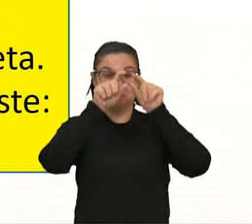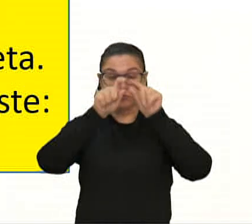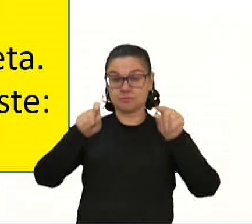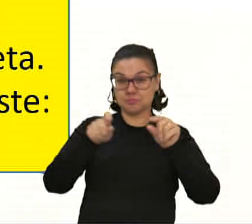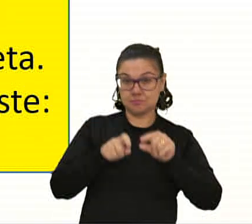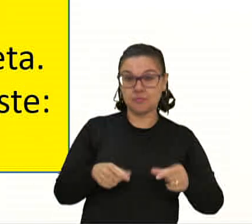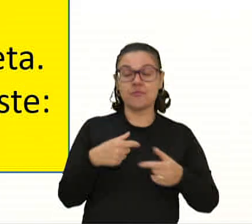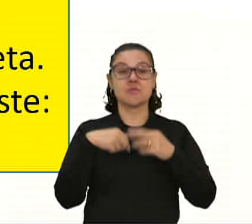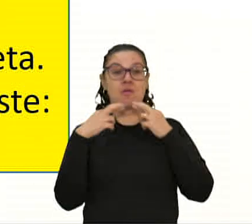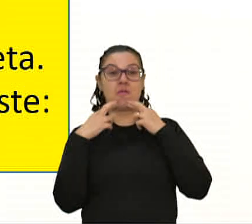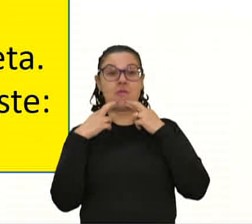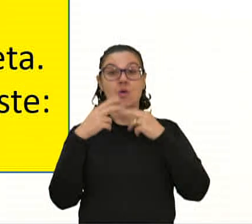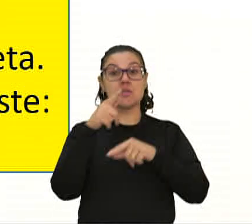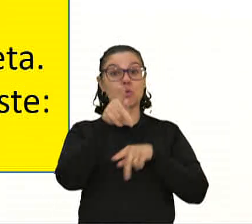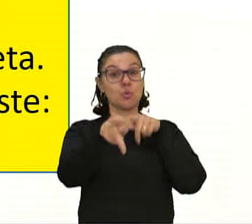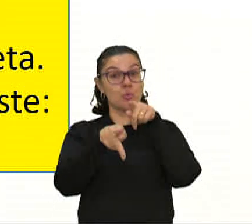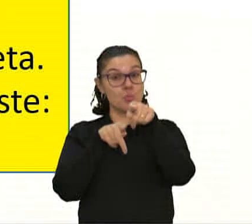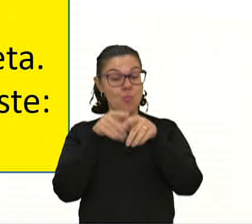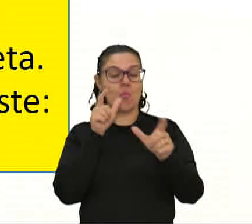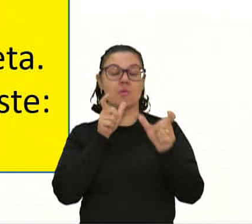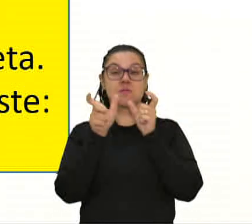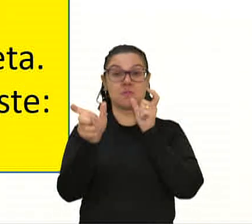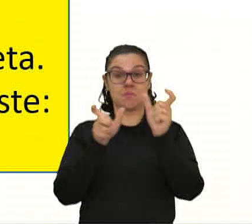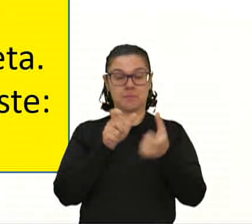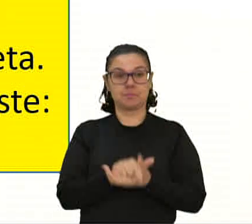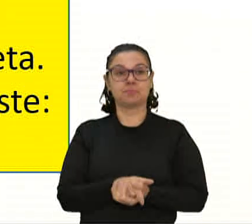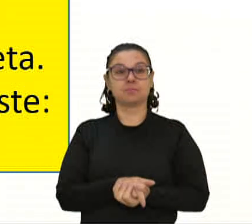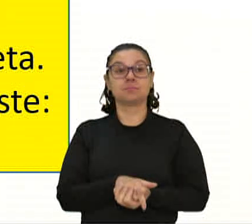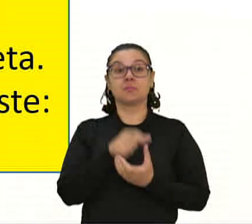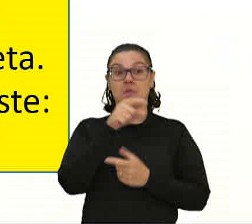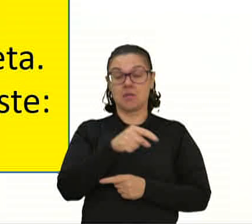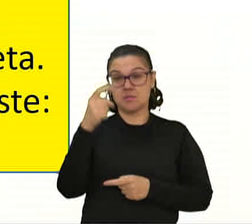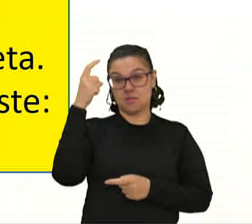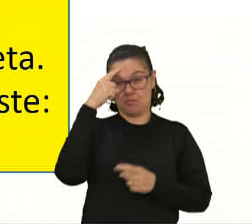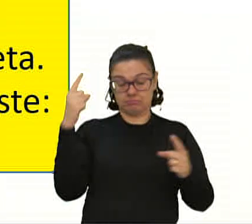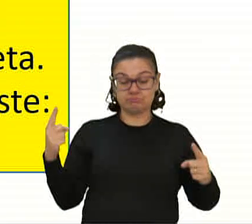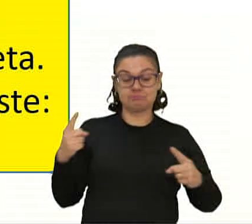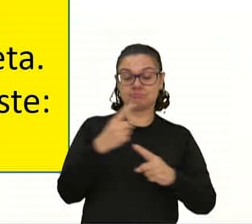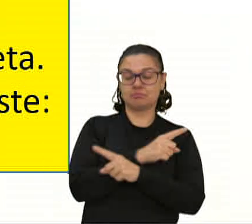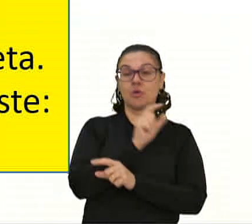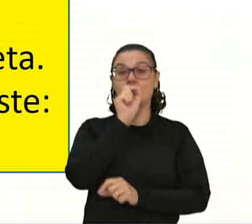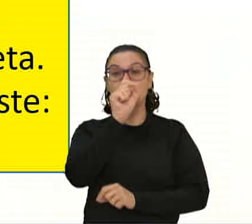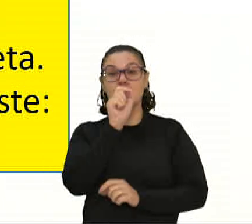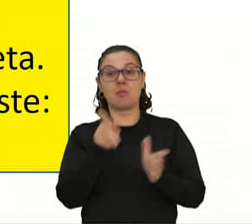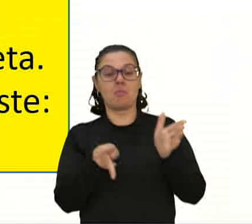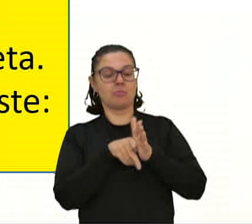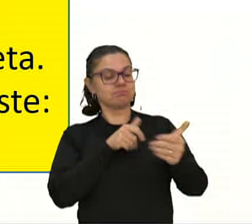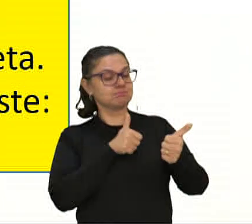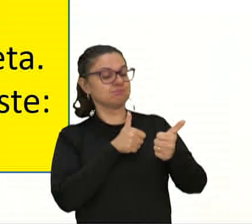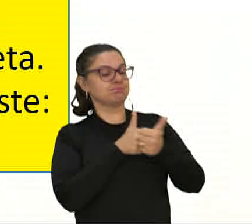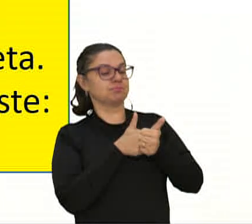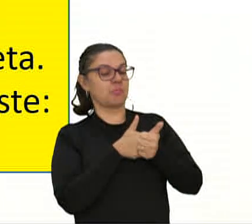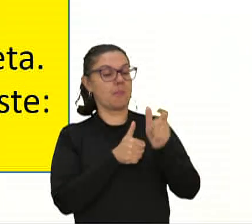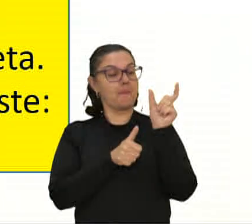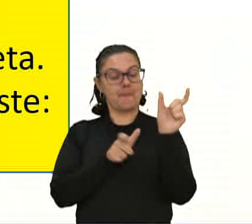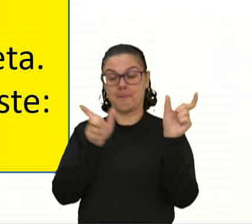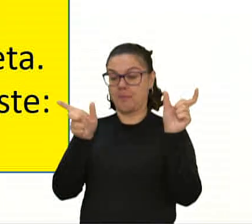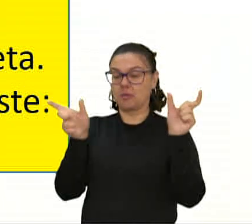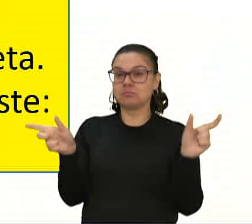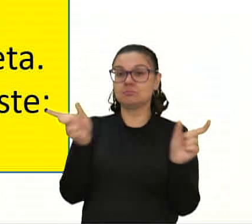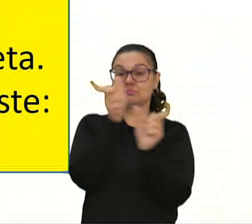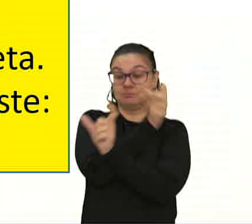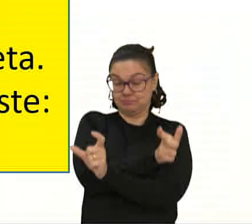em destaque, responda com suas palavras. Lembrando que a antítese se caracteriza pela aproximação de palavras de